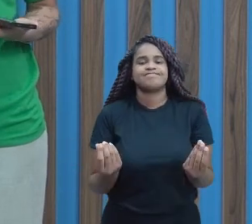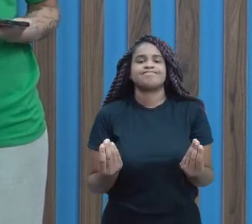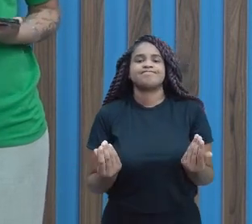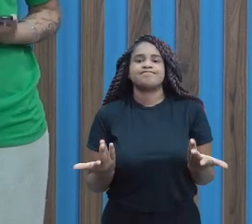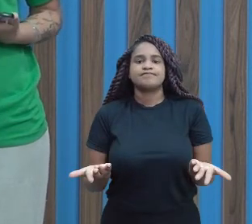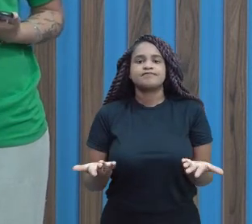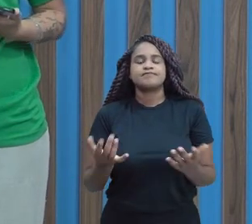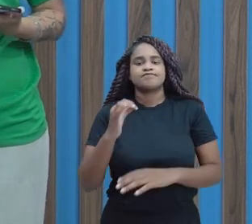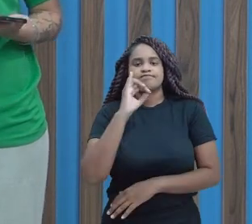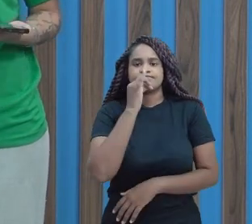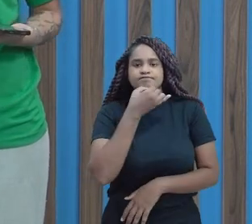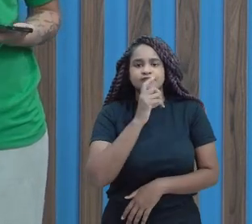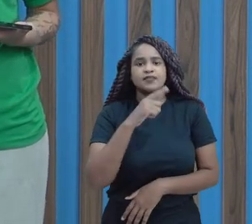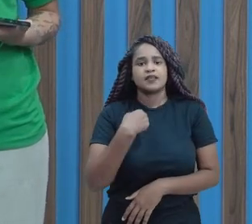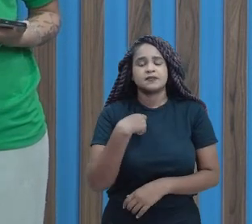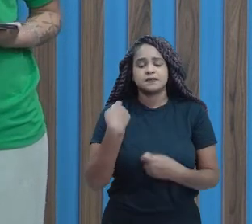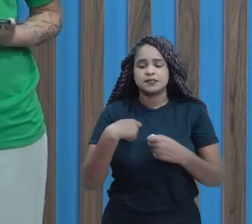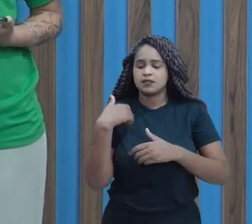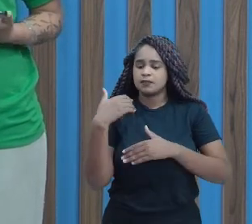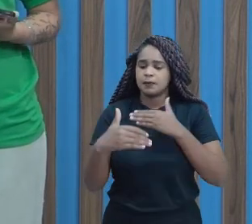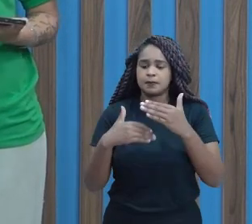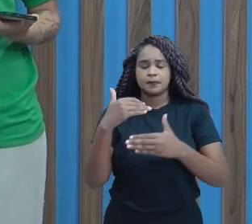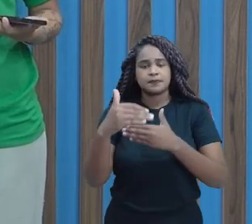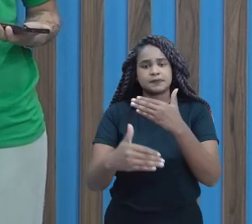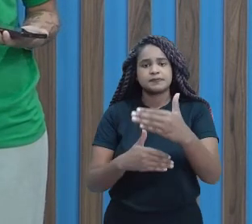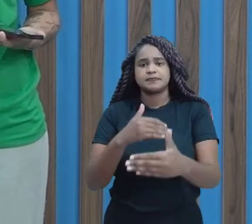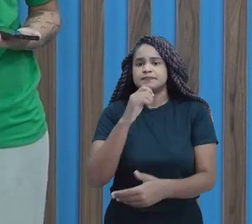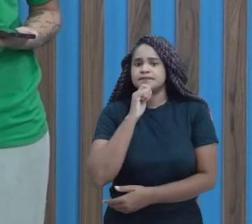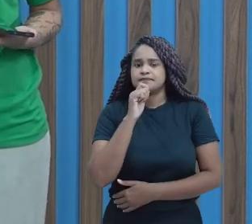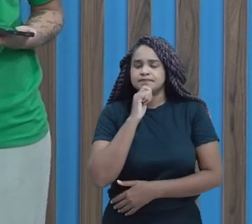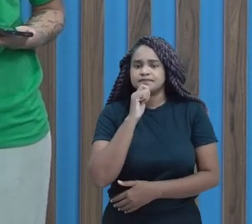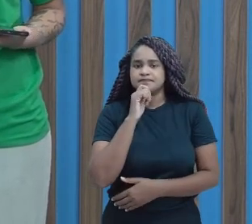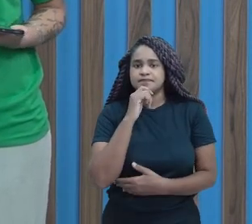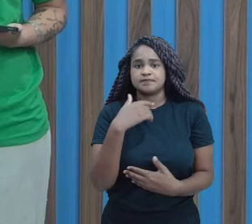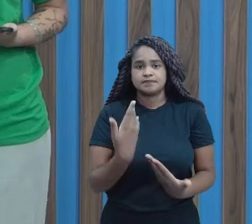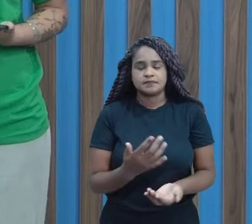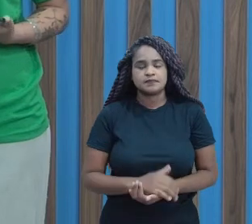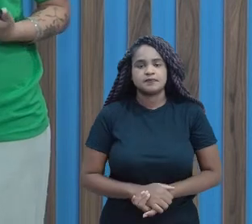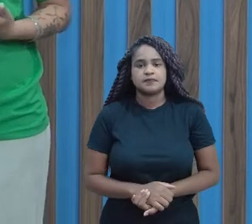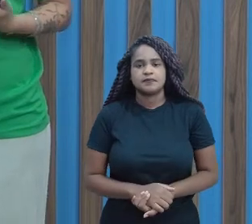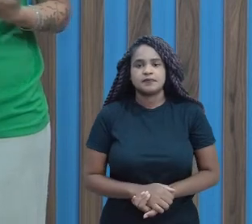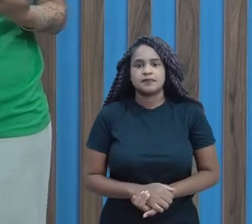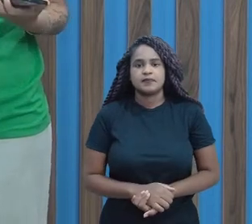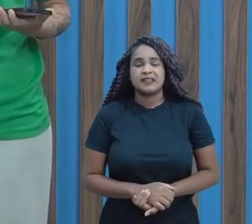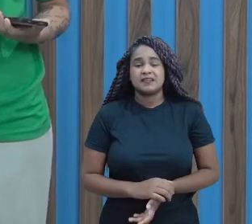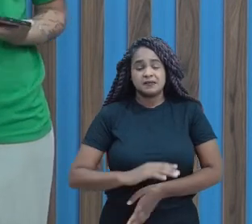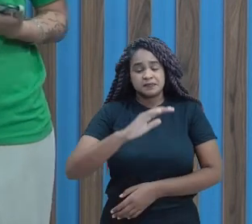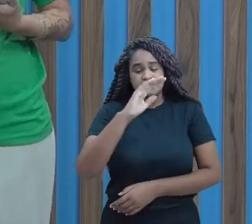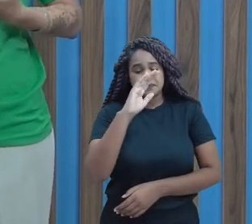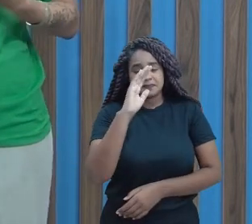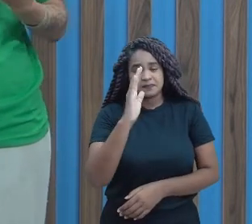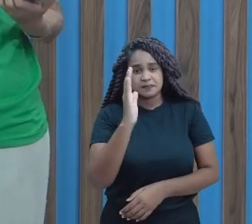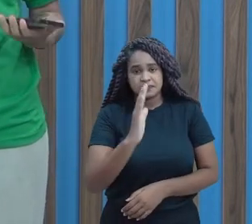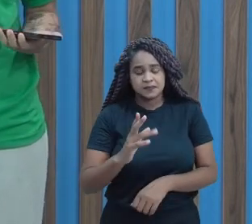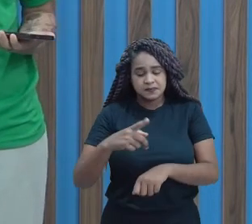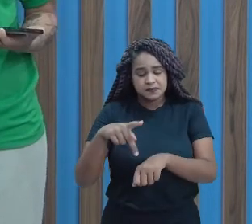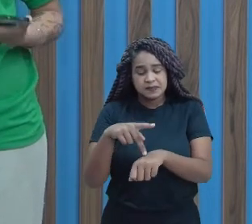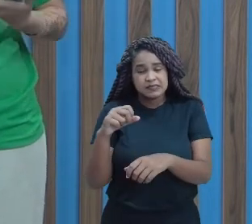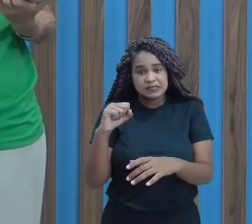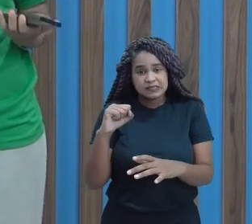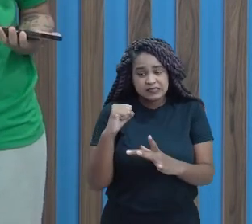né? A gente tem uma longa caminhada aí, está longe de ser um país seguro